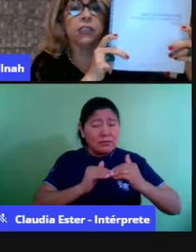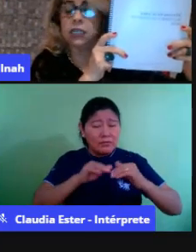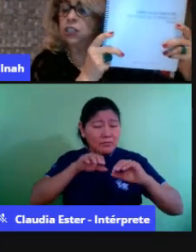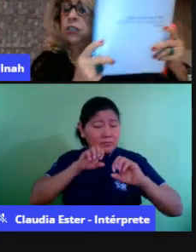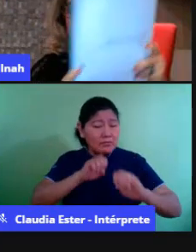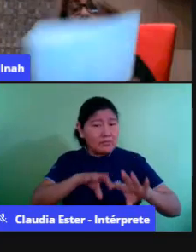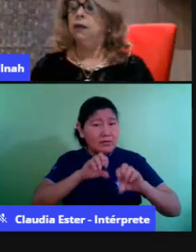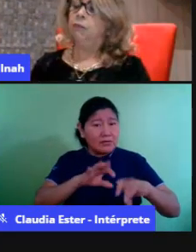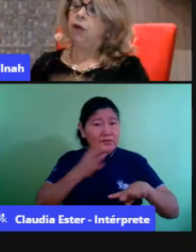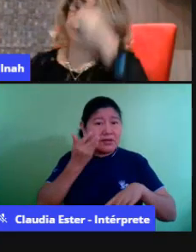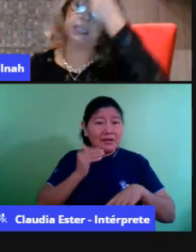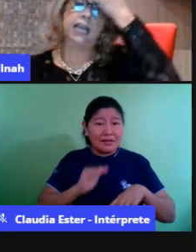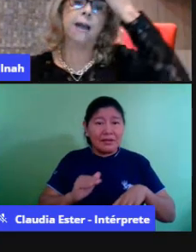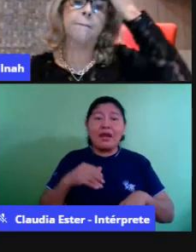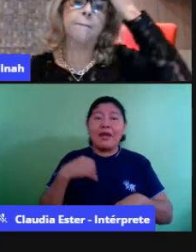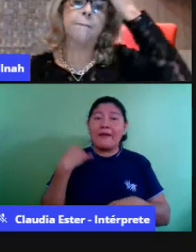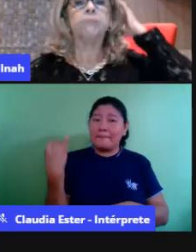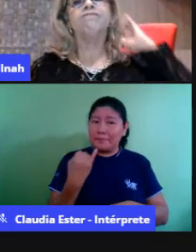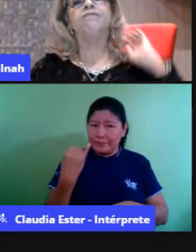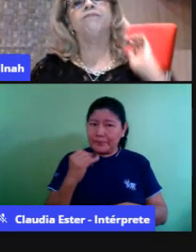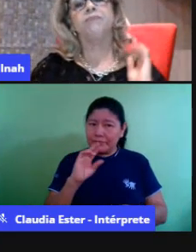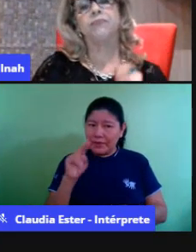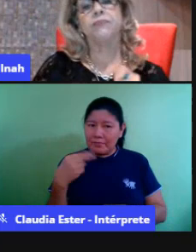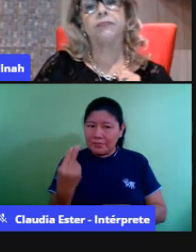tá? É importante. Pode passar?